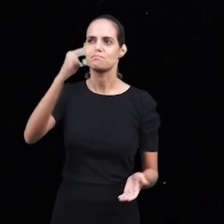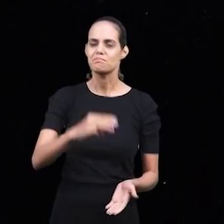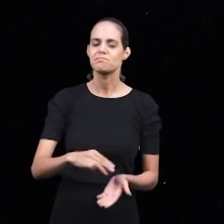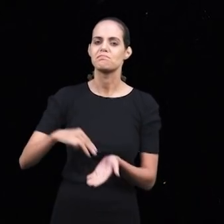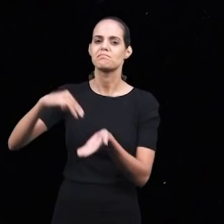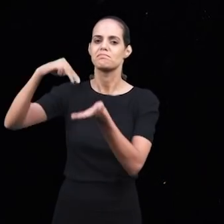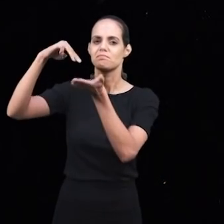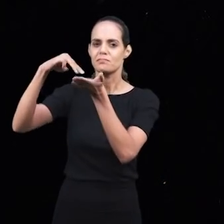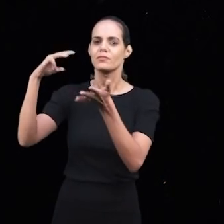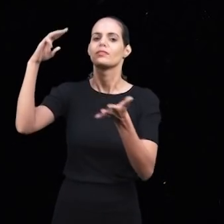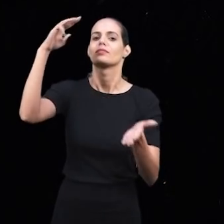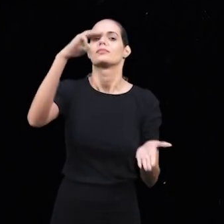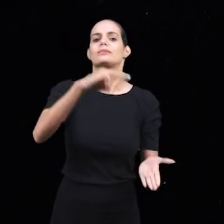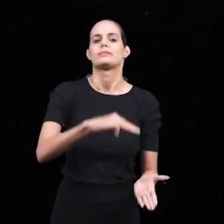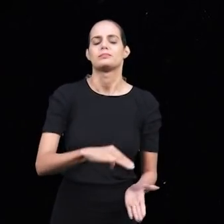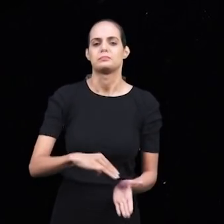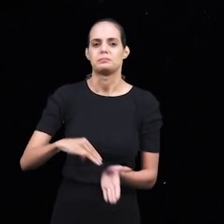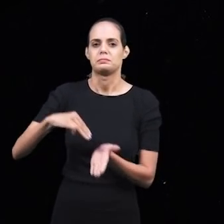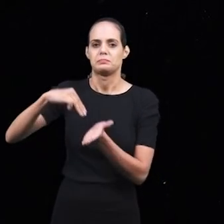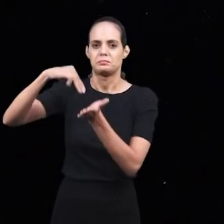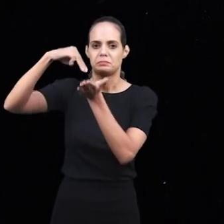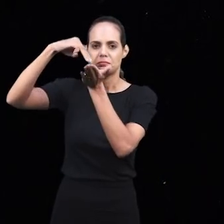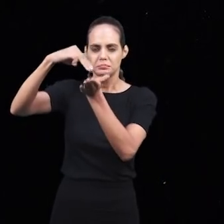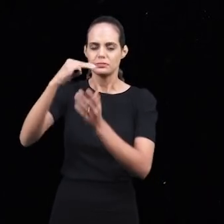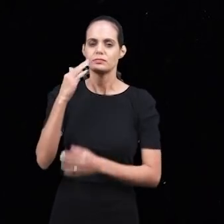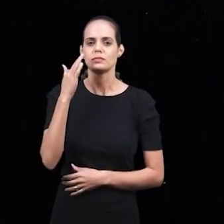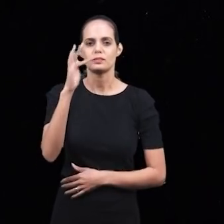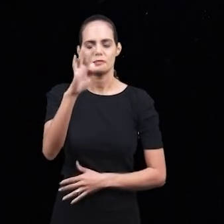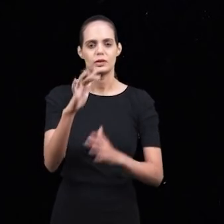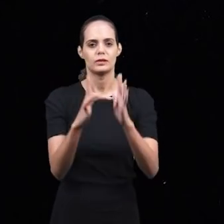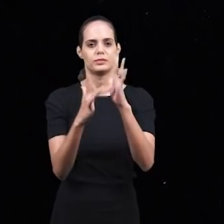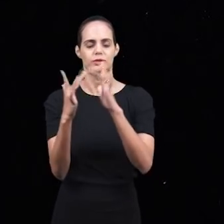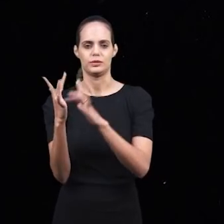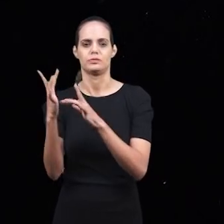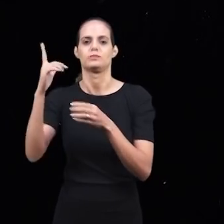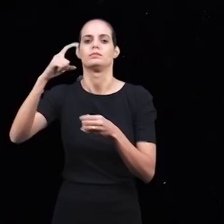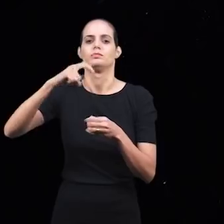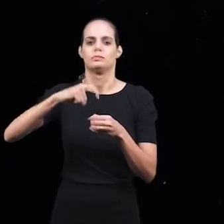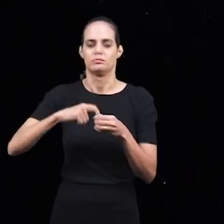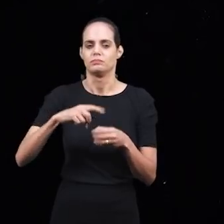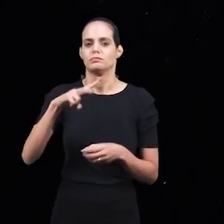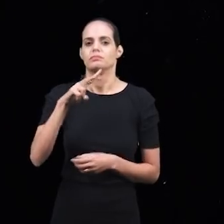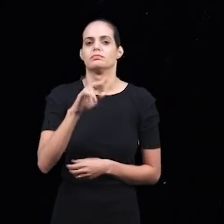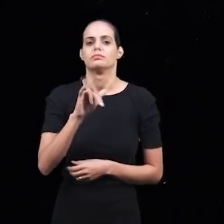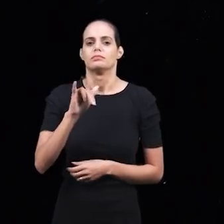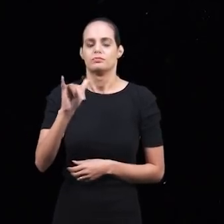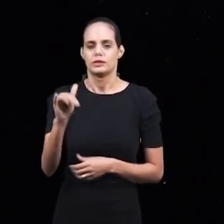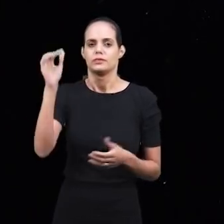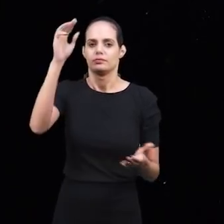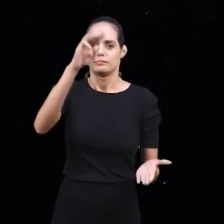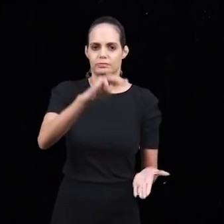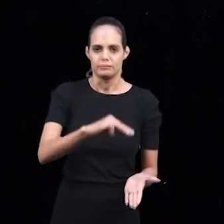Maranata, Maranata, em breve o Senhor voltará.